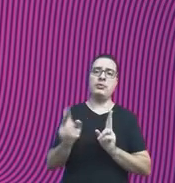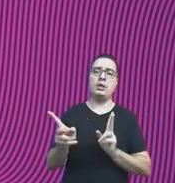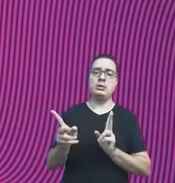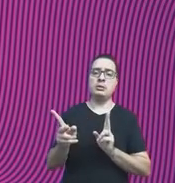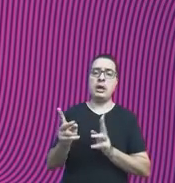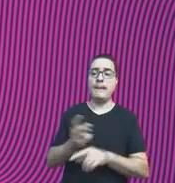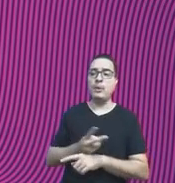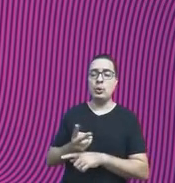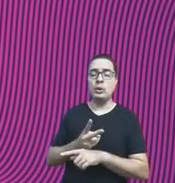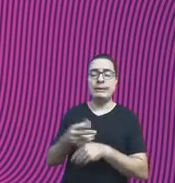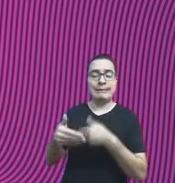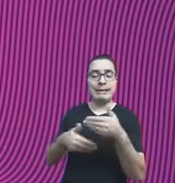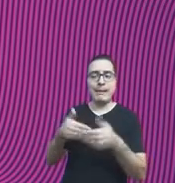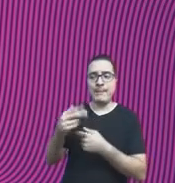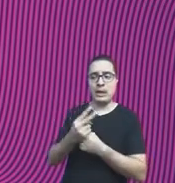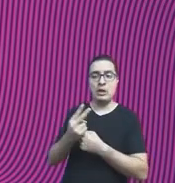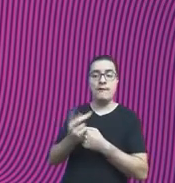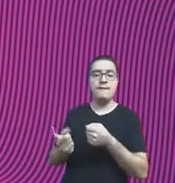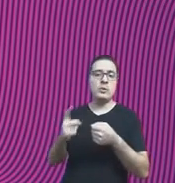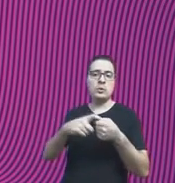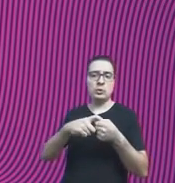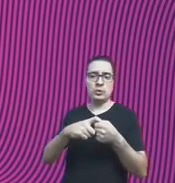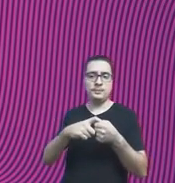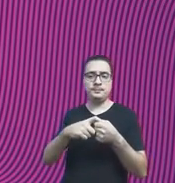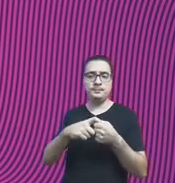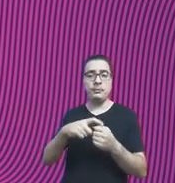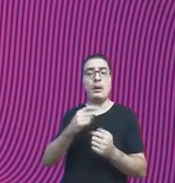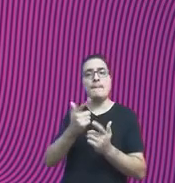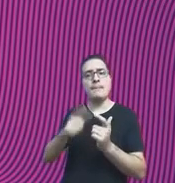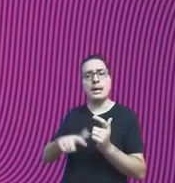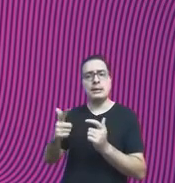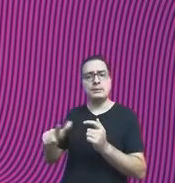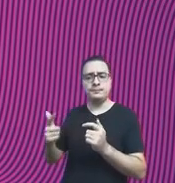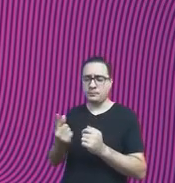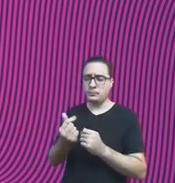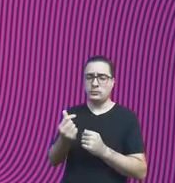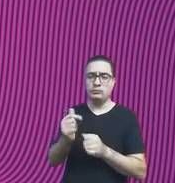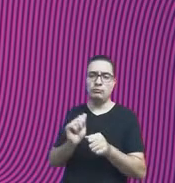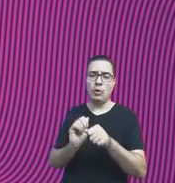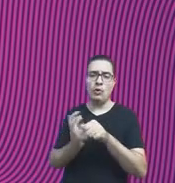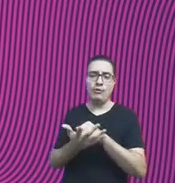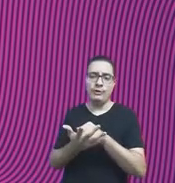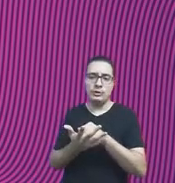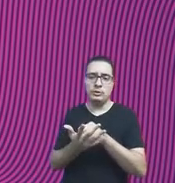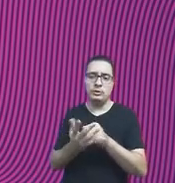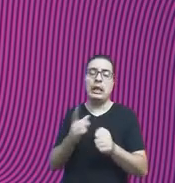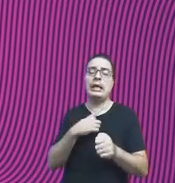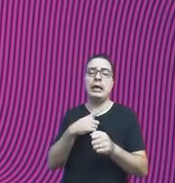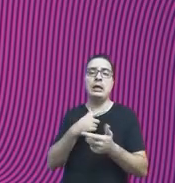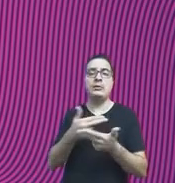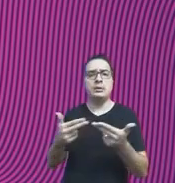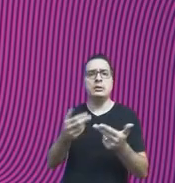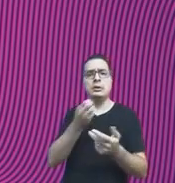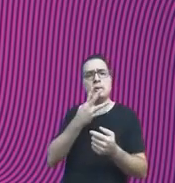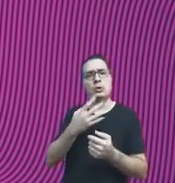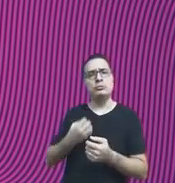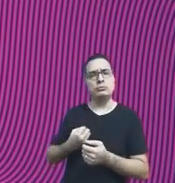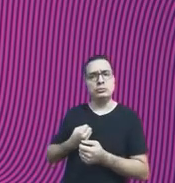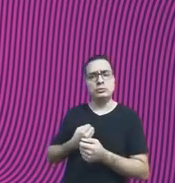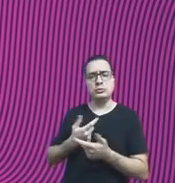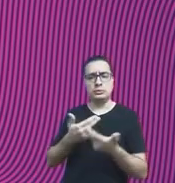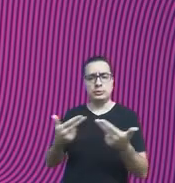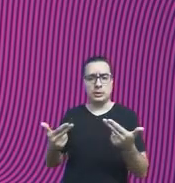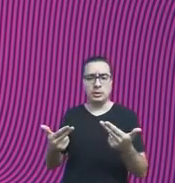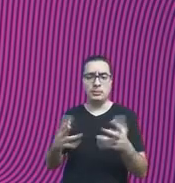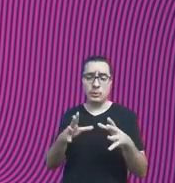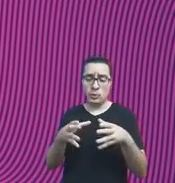tratamento voltou, somado aos custos Covid. Isso tem trazido bons resultados para os grupos de prestadores. A